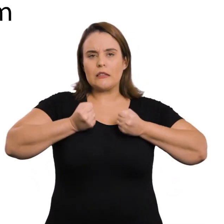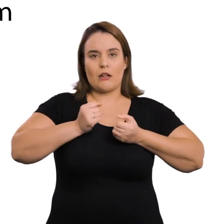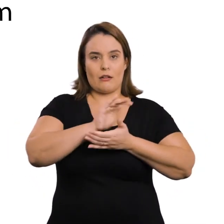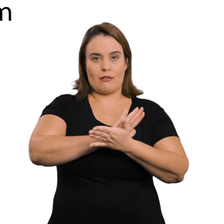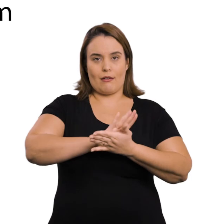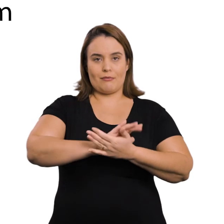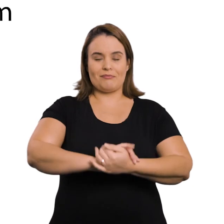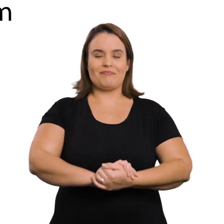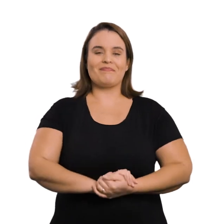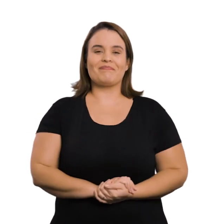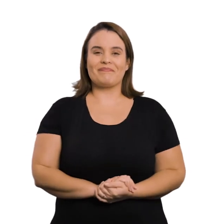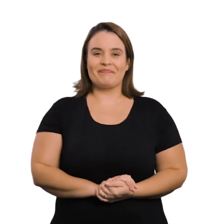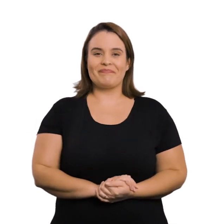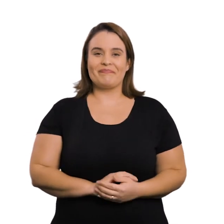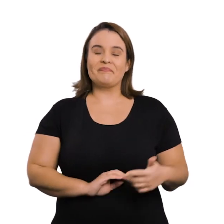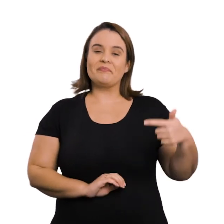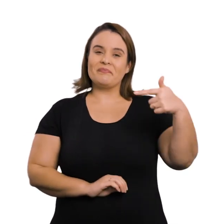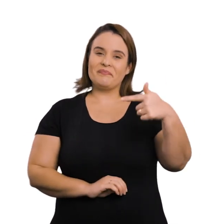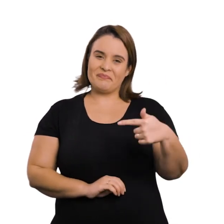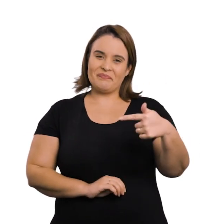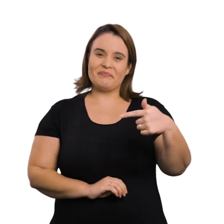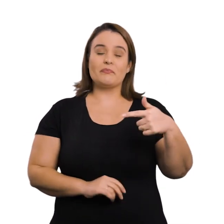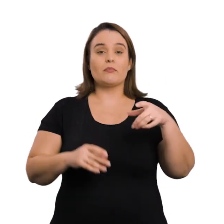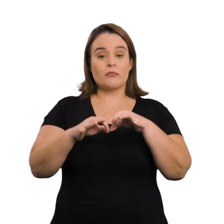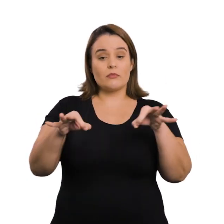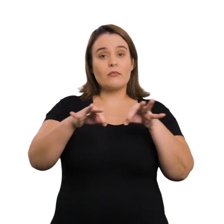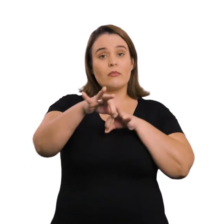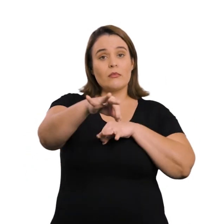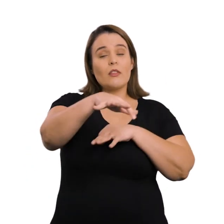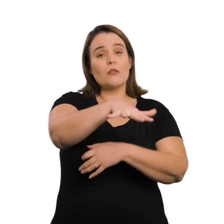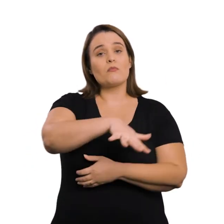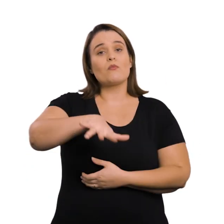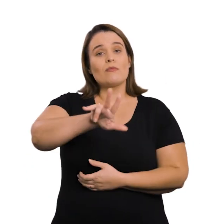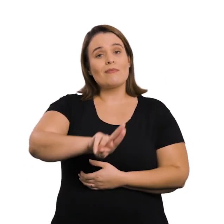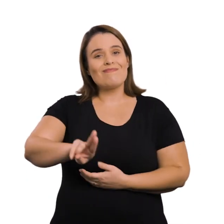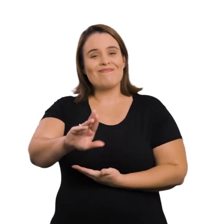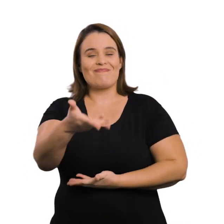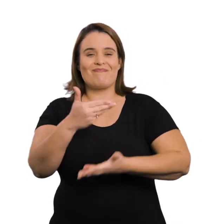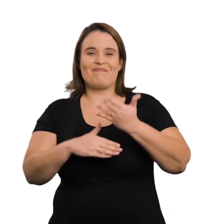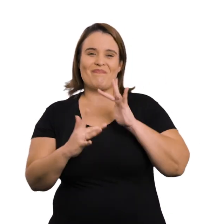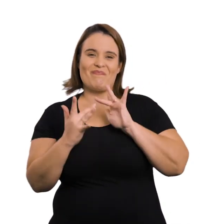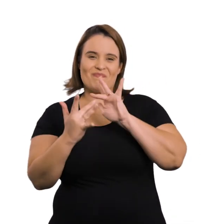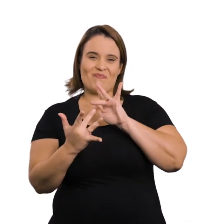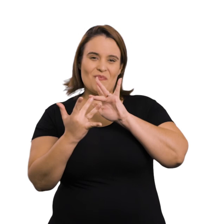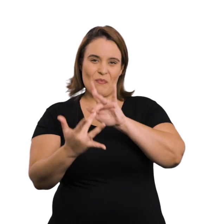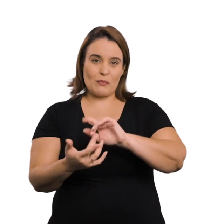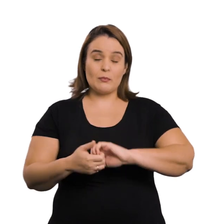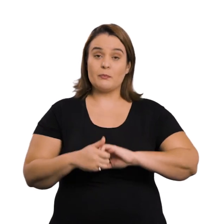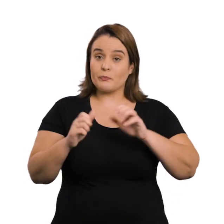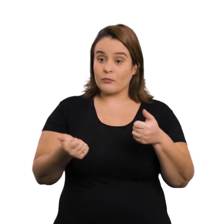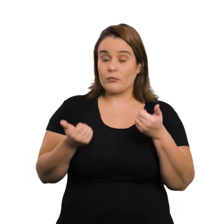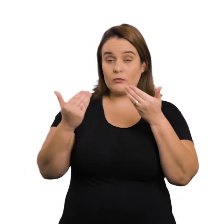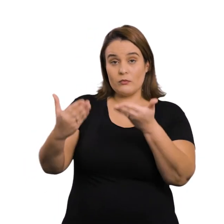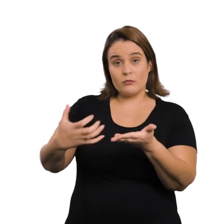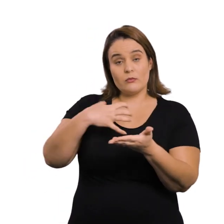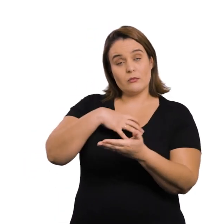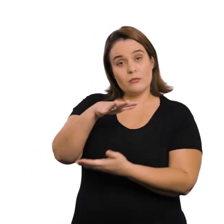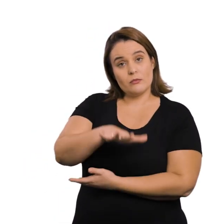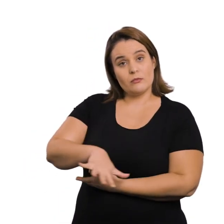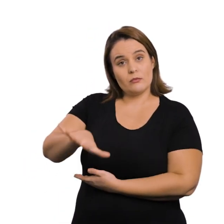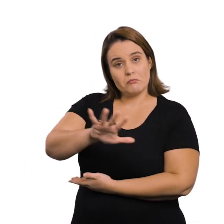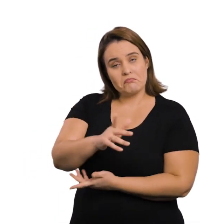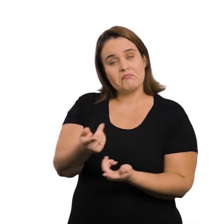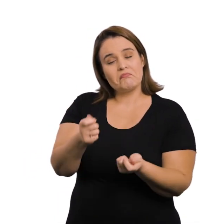de esforço físico. 7. Dimensão e espaço para uso e interação. Oferecer espaços